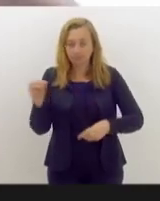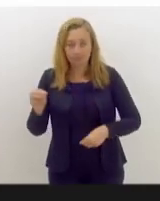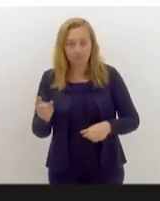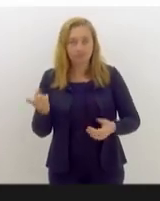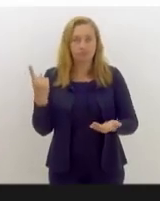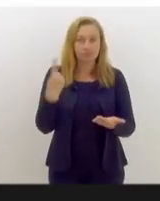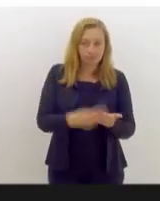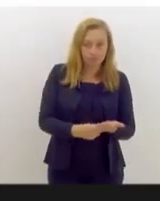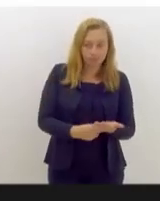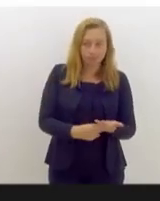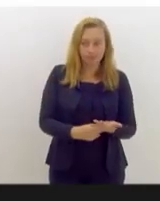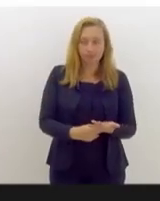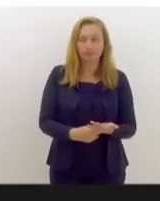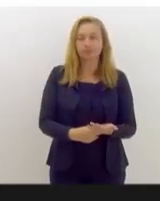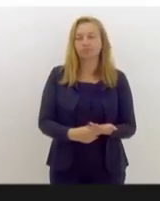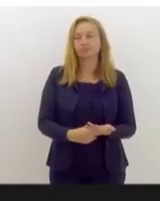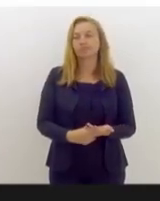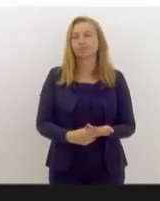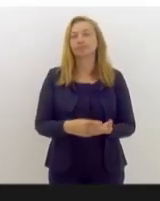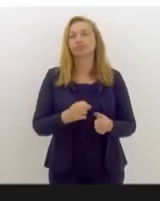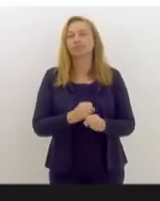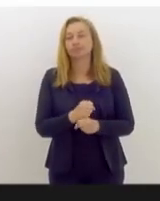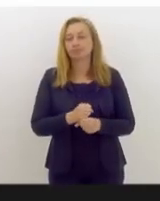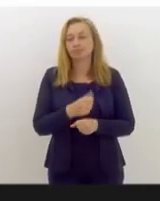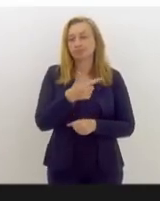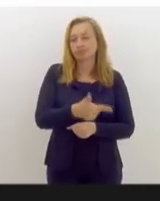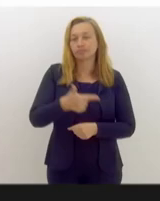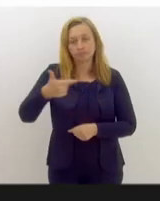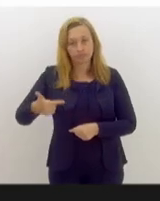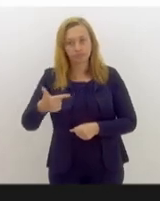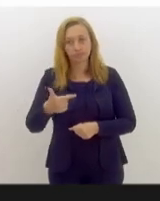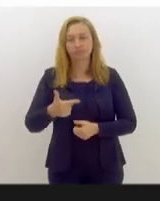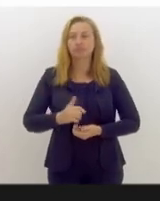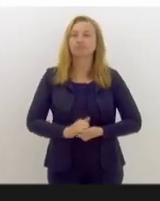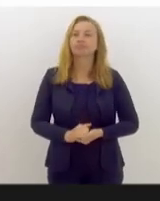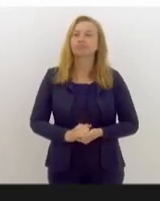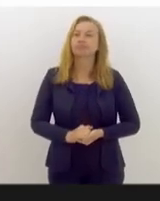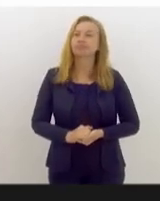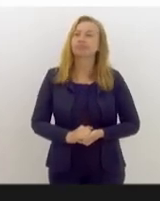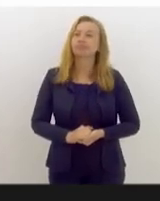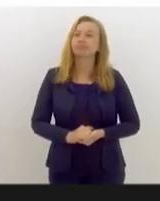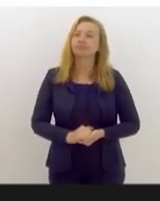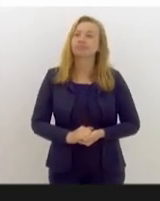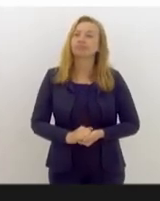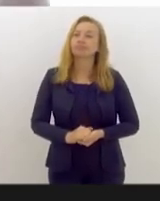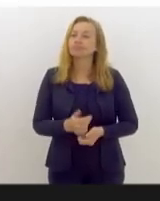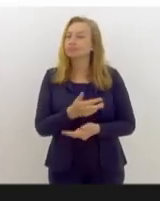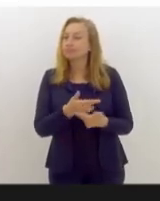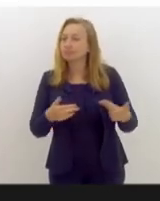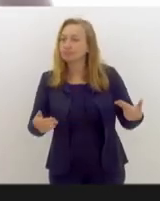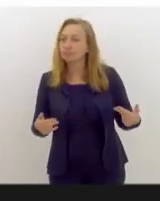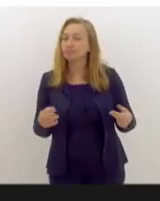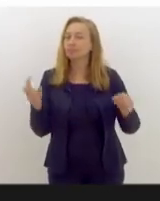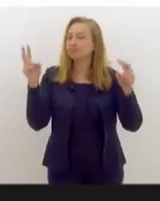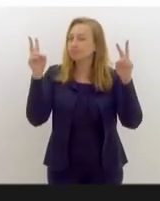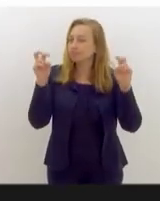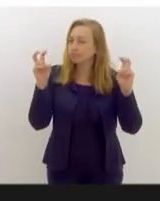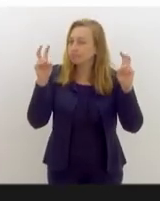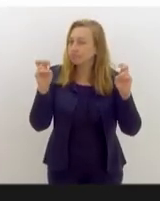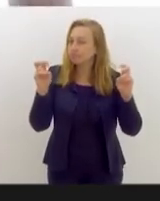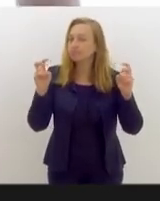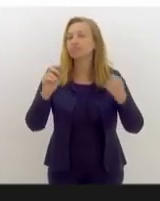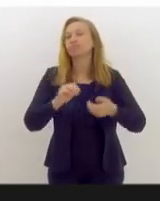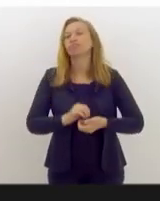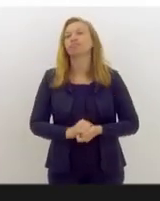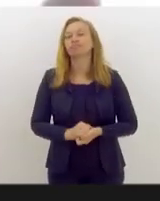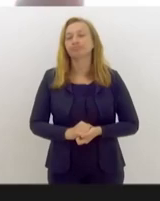compromisso de ainda no ano de 2022, com tantas questões, tantas